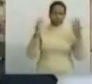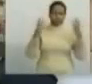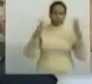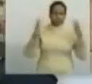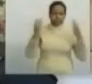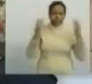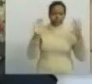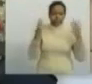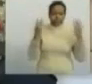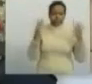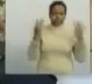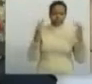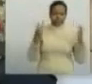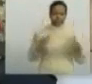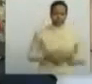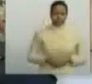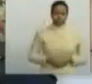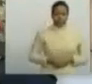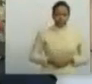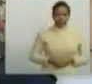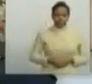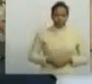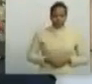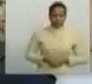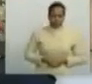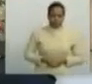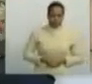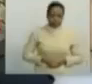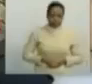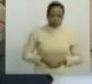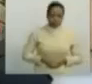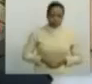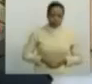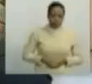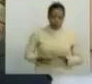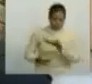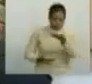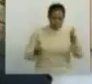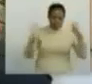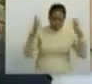Eu sei que é fácil, eu sei que é fácil para vocês baterem palmas